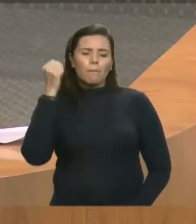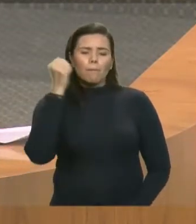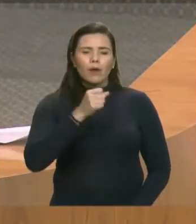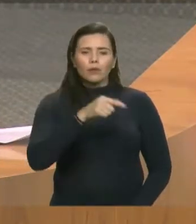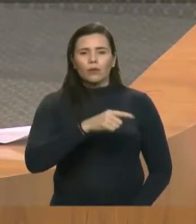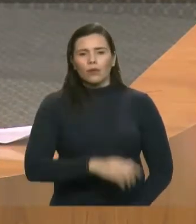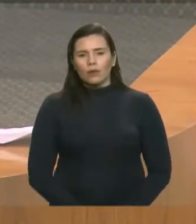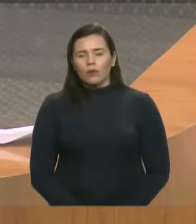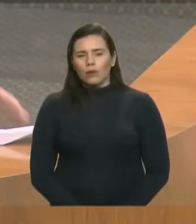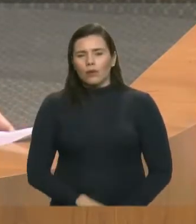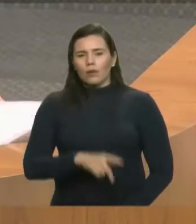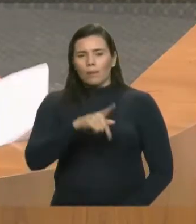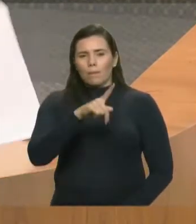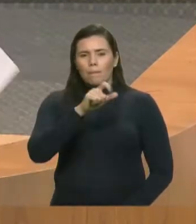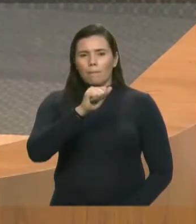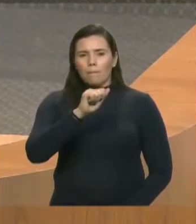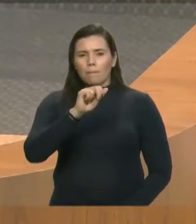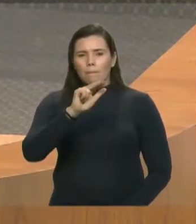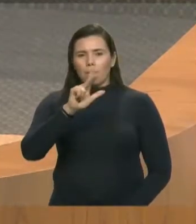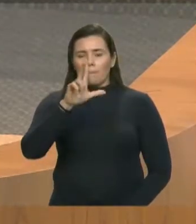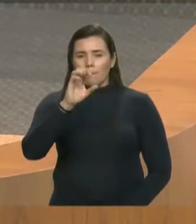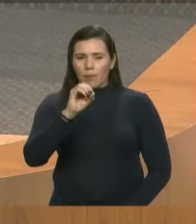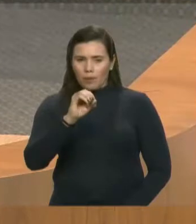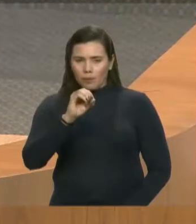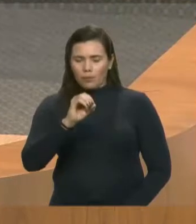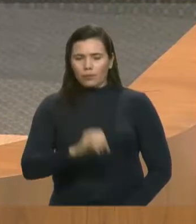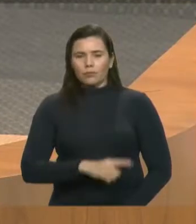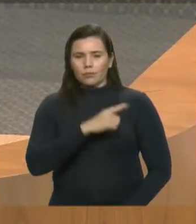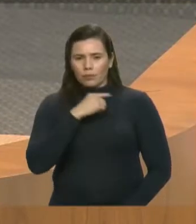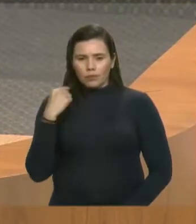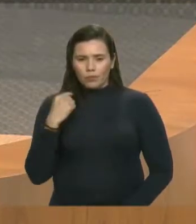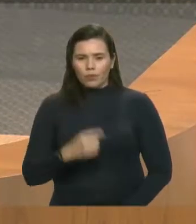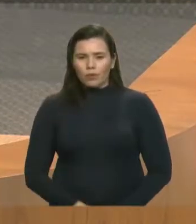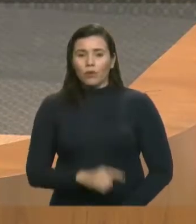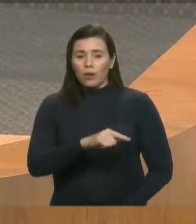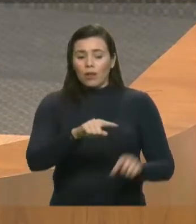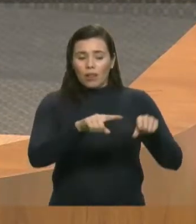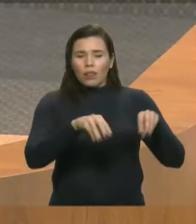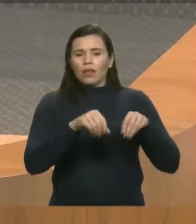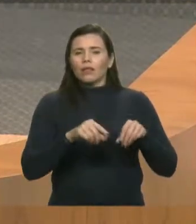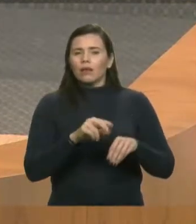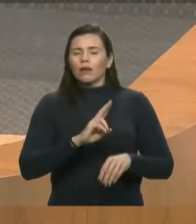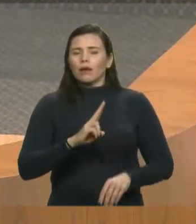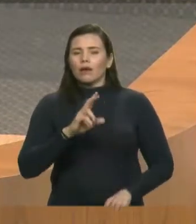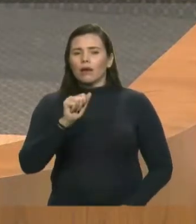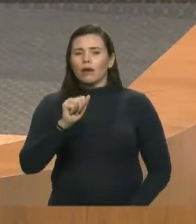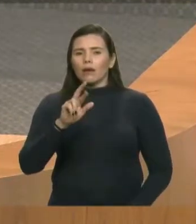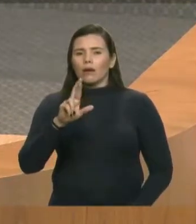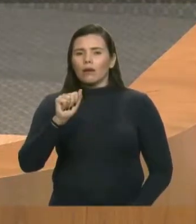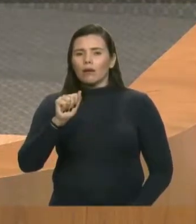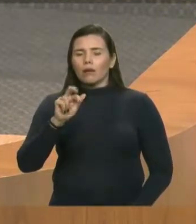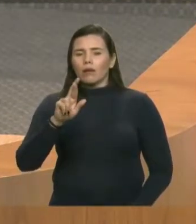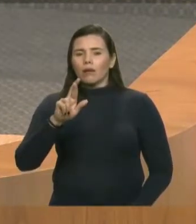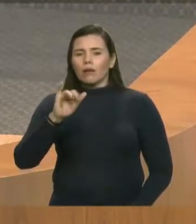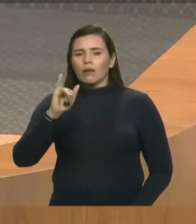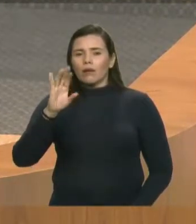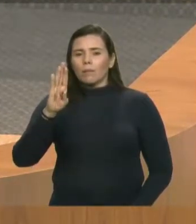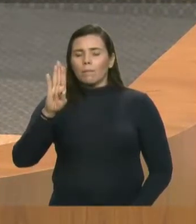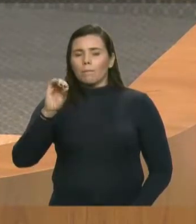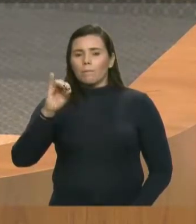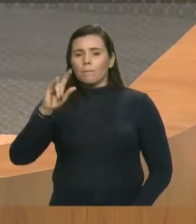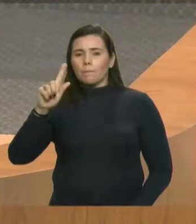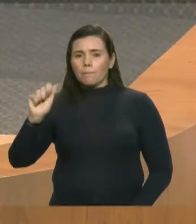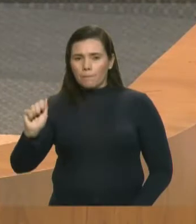Guajajara, ocorrido na terra indígena Araribóia. Então, houve provocação